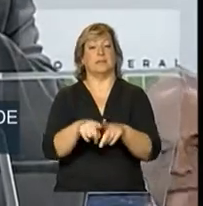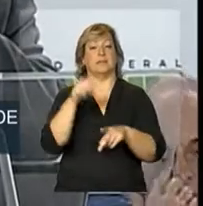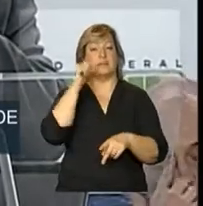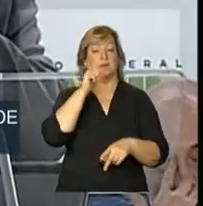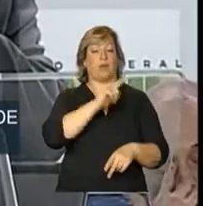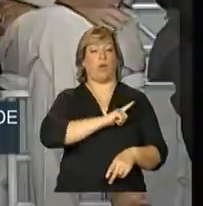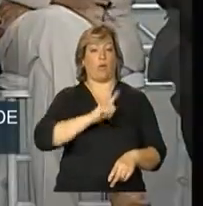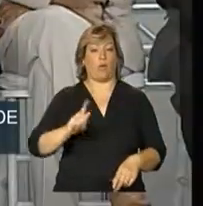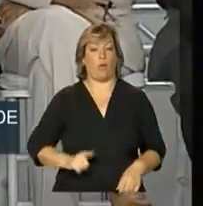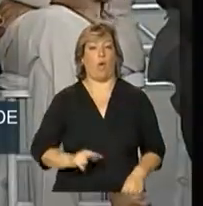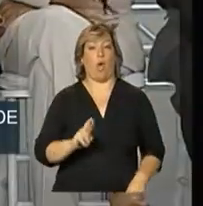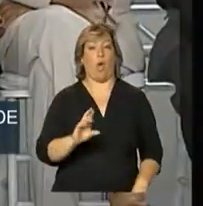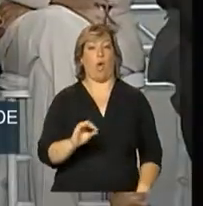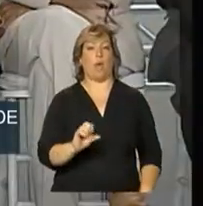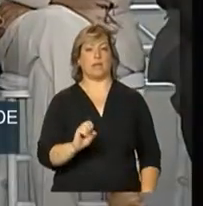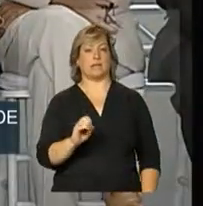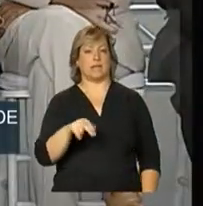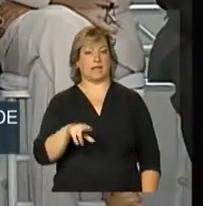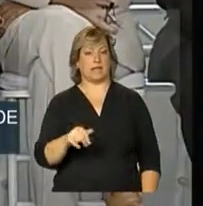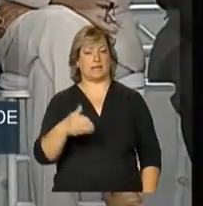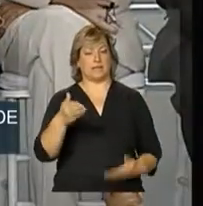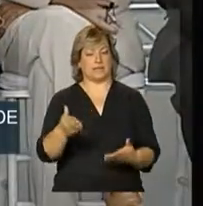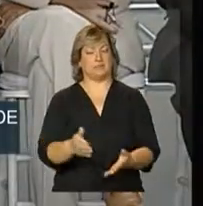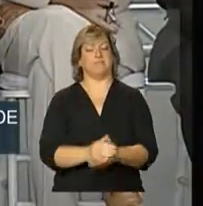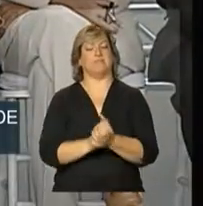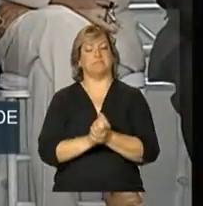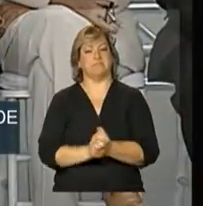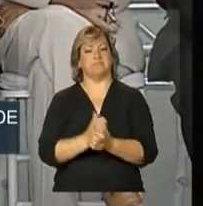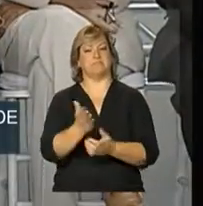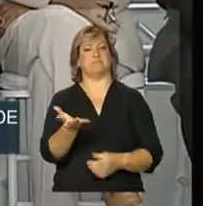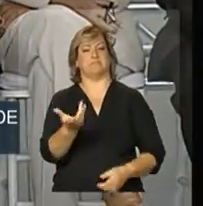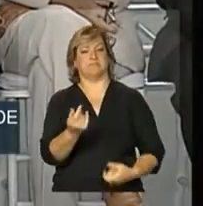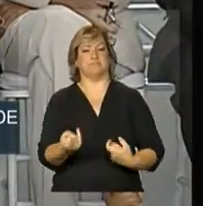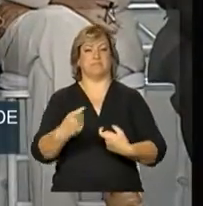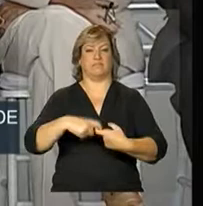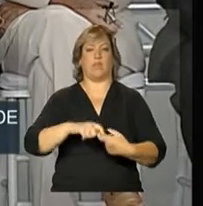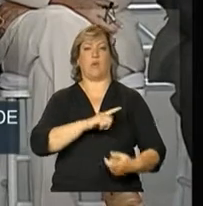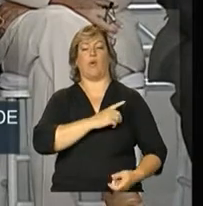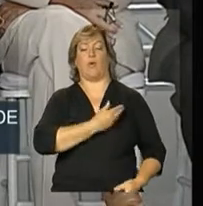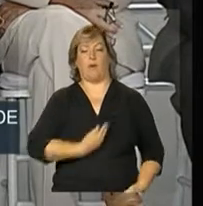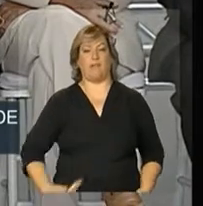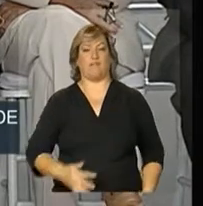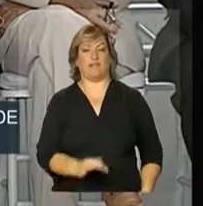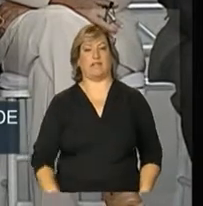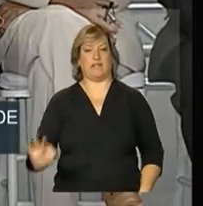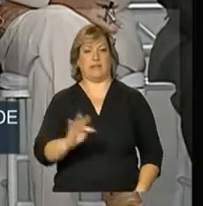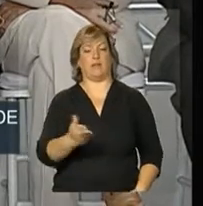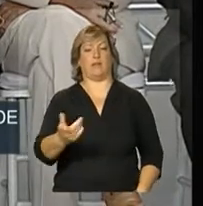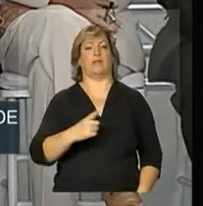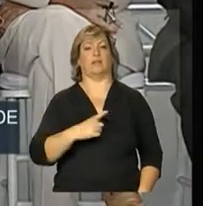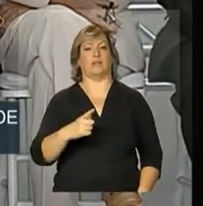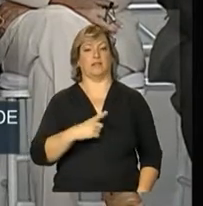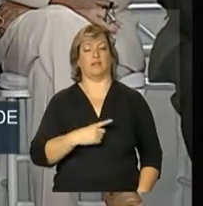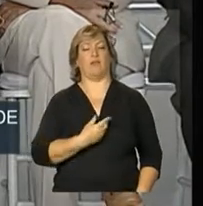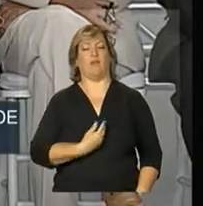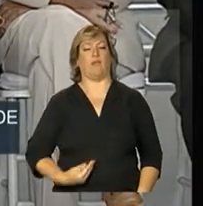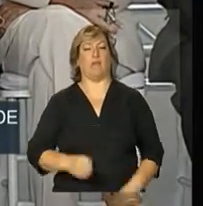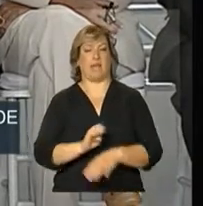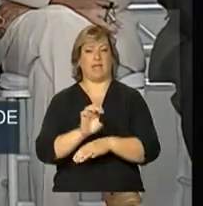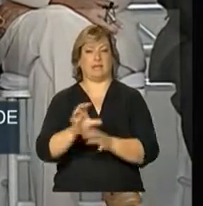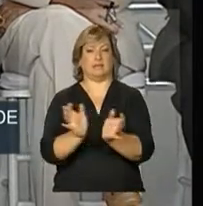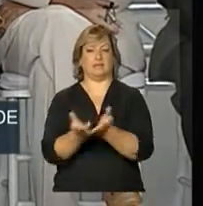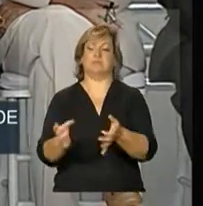governadora Faziana Sarney, grande parceira do governo federal, saudar nosso